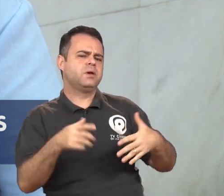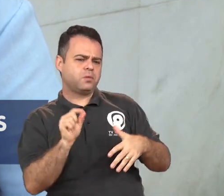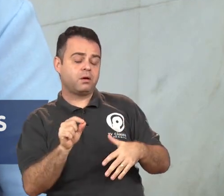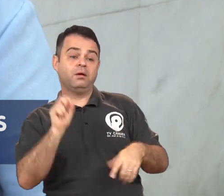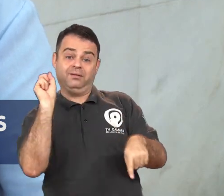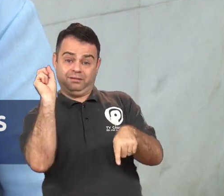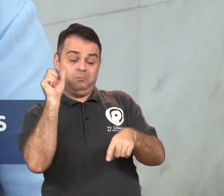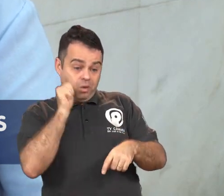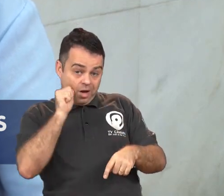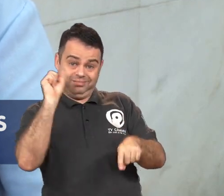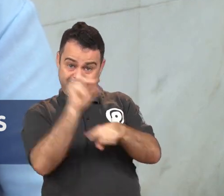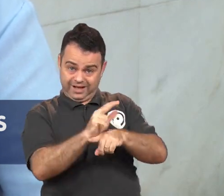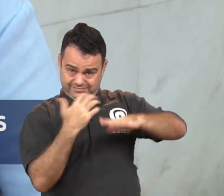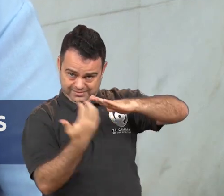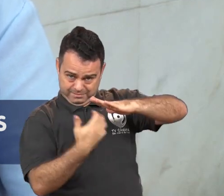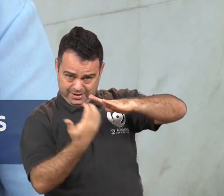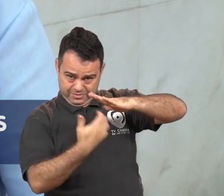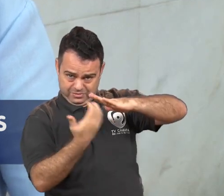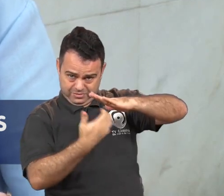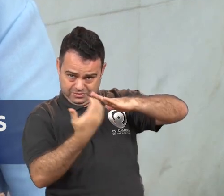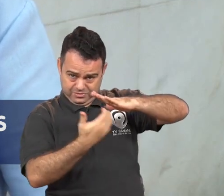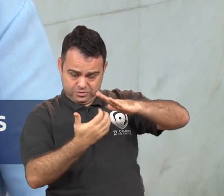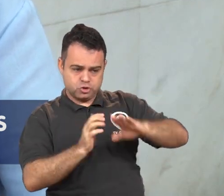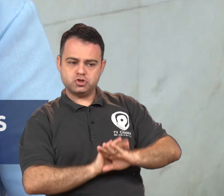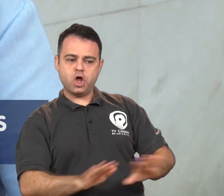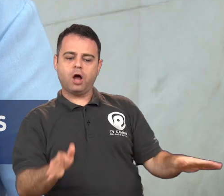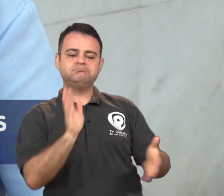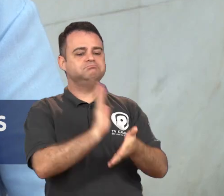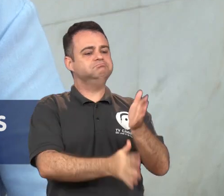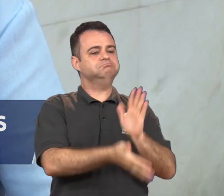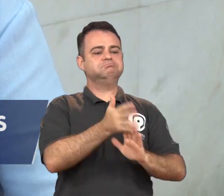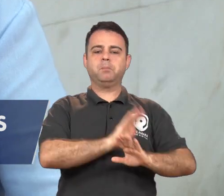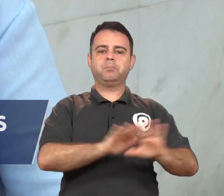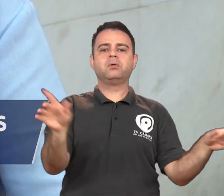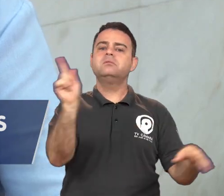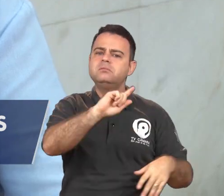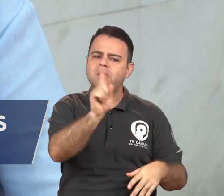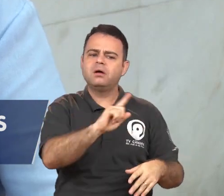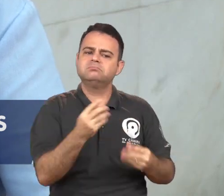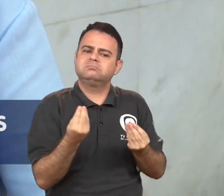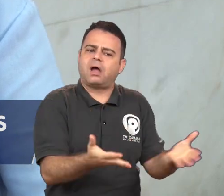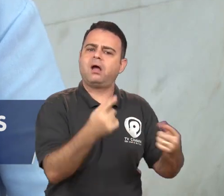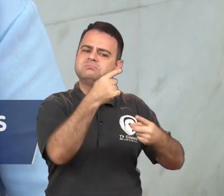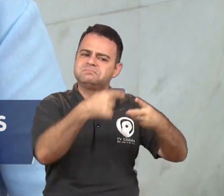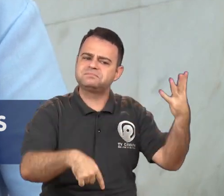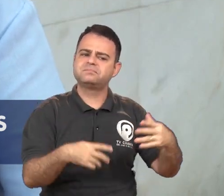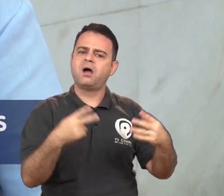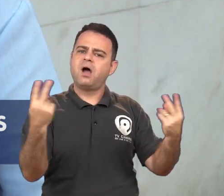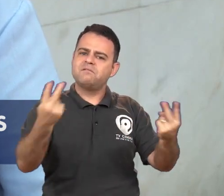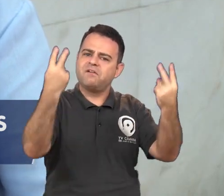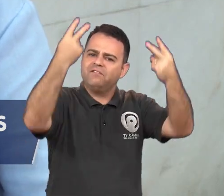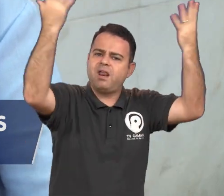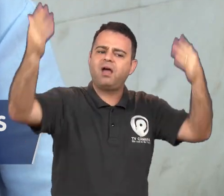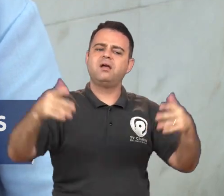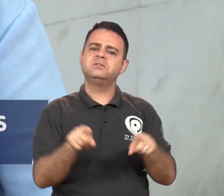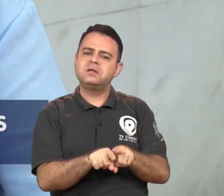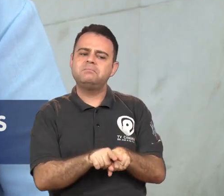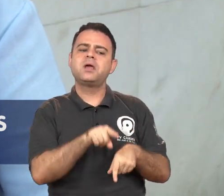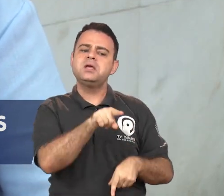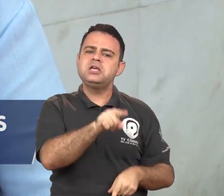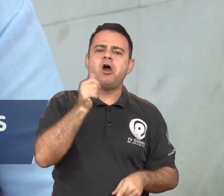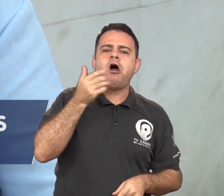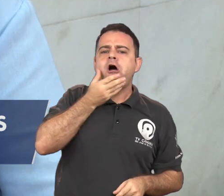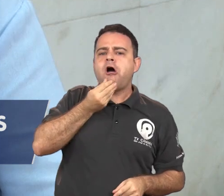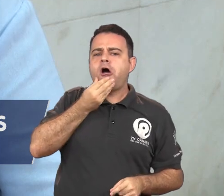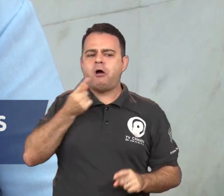de emprego, a gente fala no geral, de dar oportunidade de capacitação, de valorização, sem assédio, porque hoje a